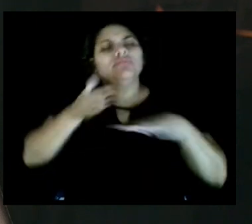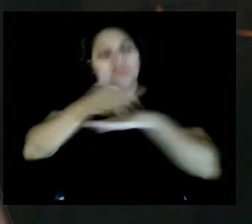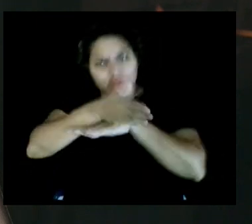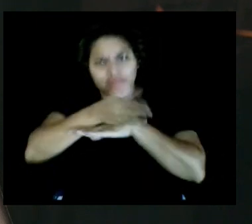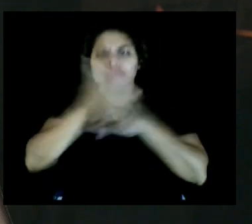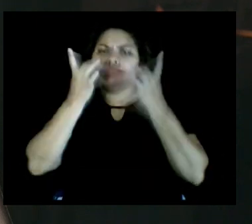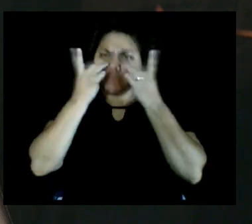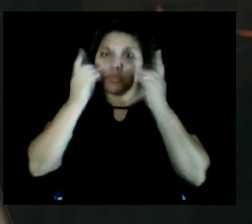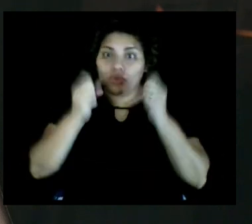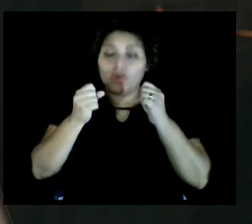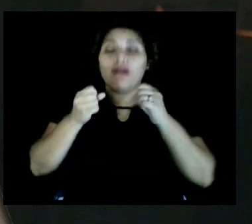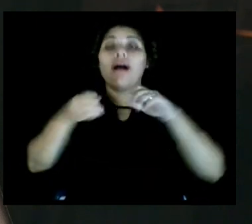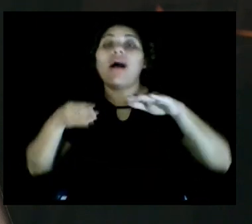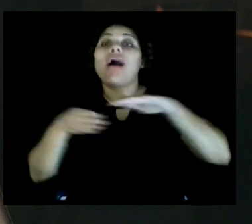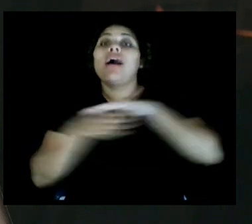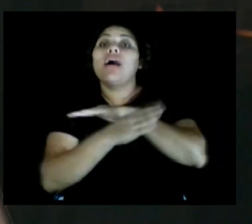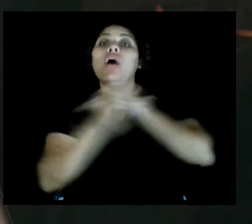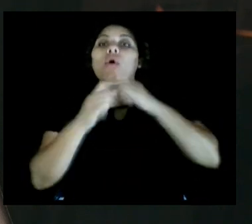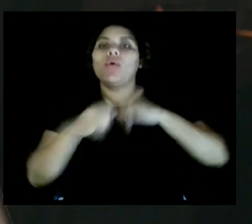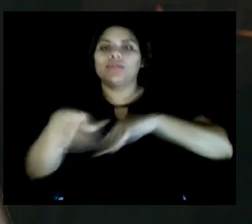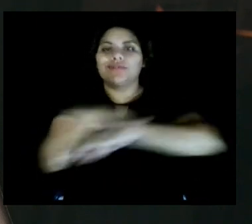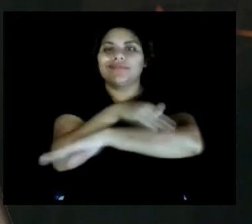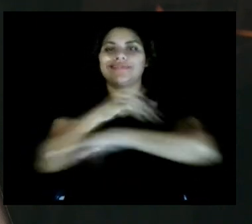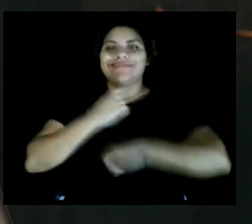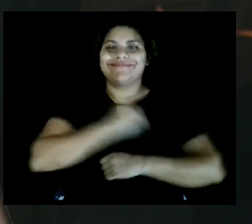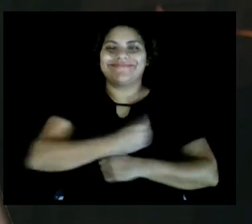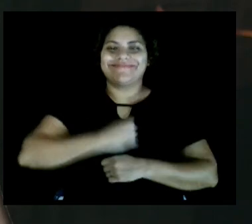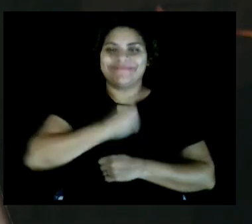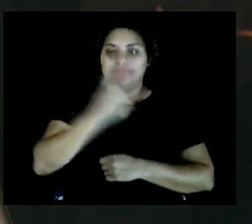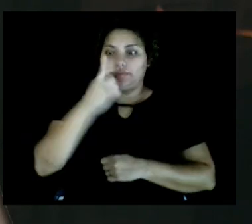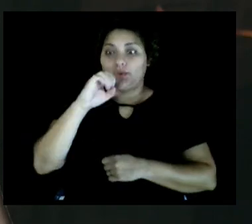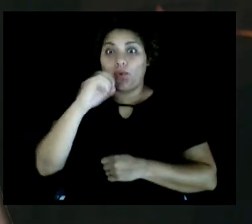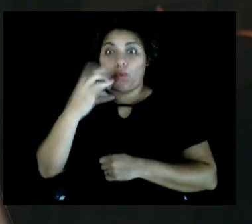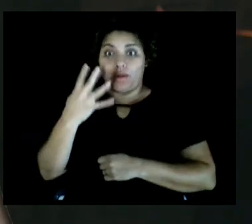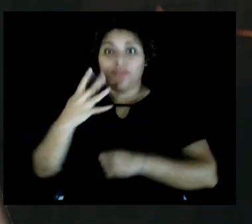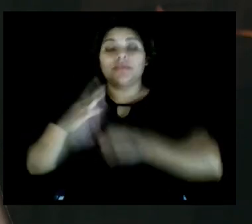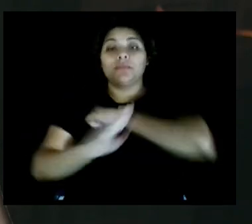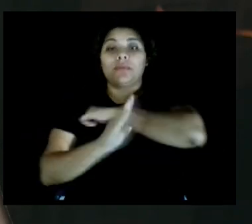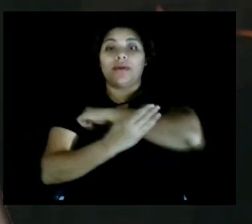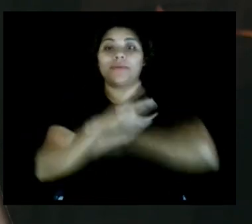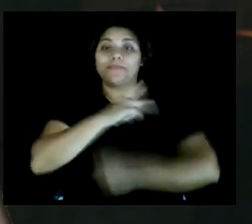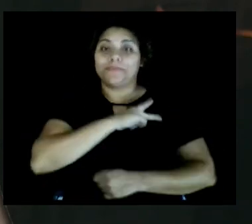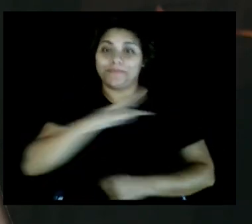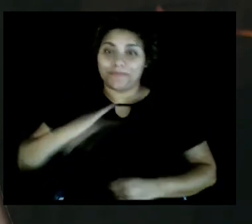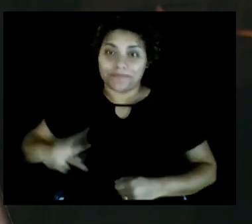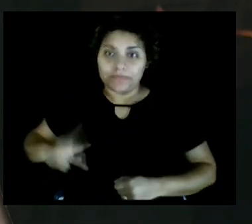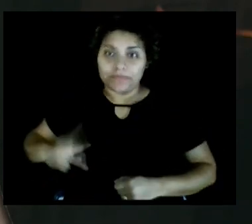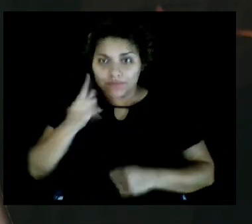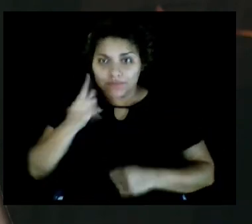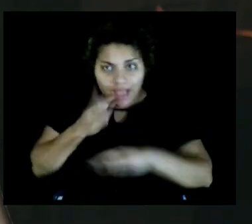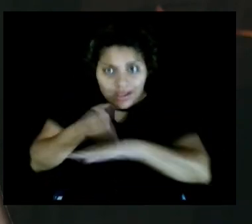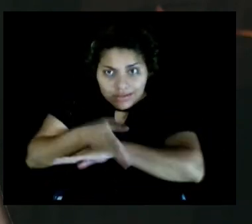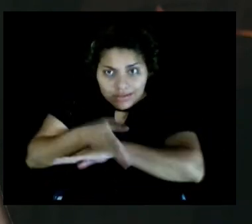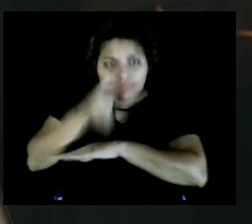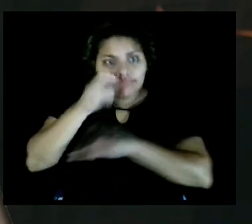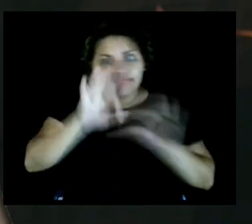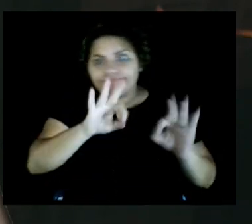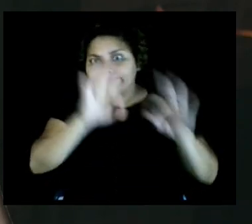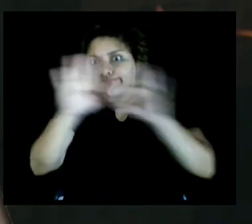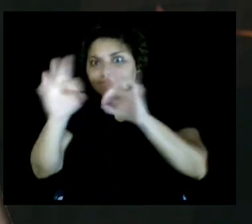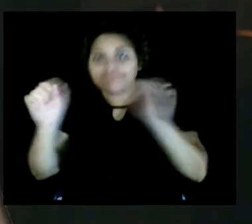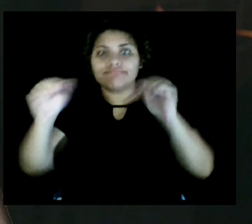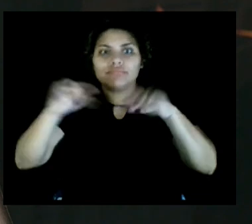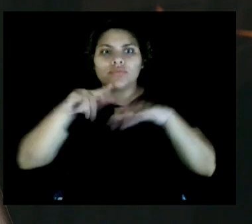da Saudade, 1004, no bairro Ponte Preta, e para assistir ao encontro em tempo real, é só você sintonizar TV